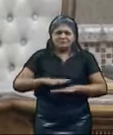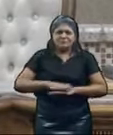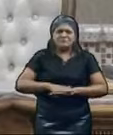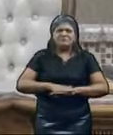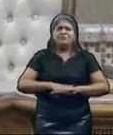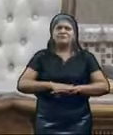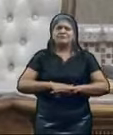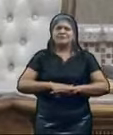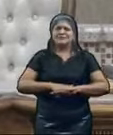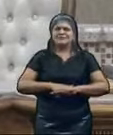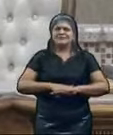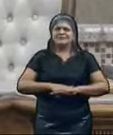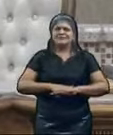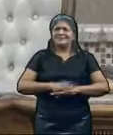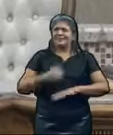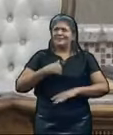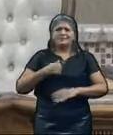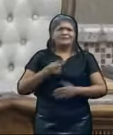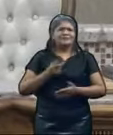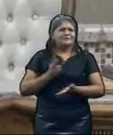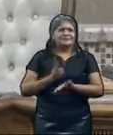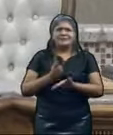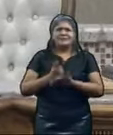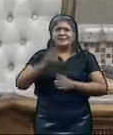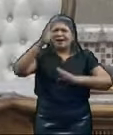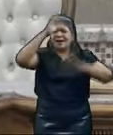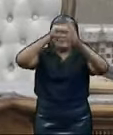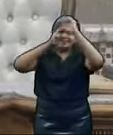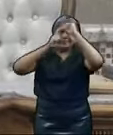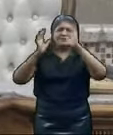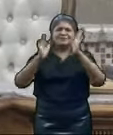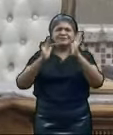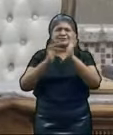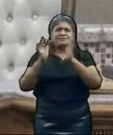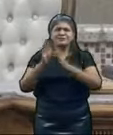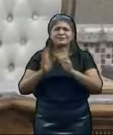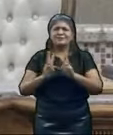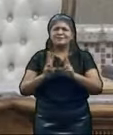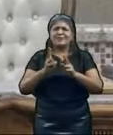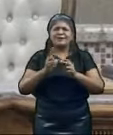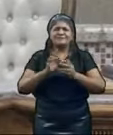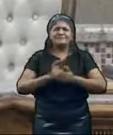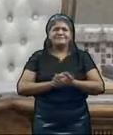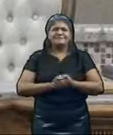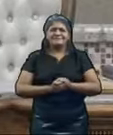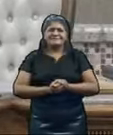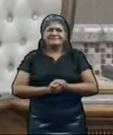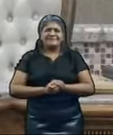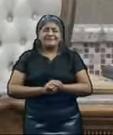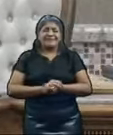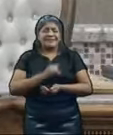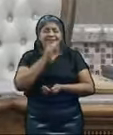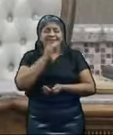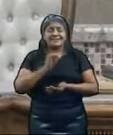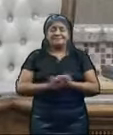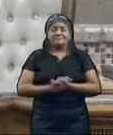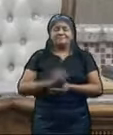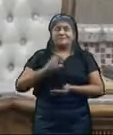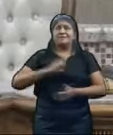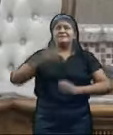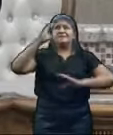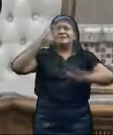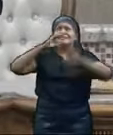o Jesus Senhor Jesus o hino da harpa né bom e o outro lindo dizer que tentei ir